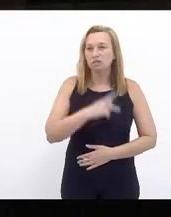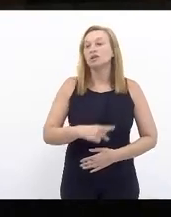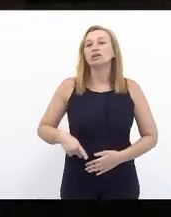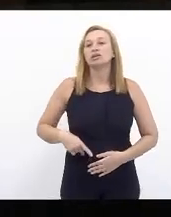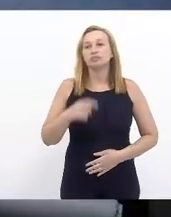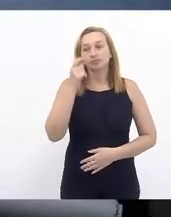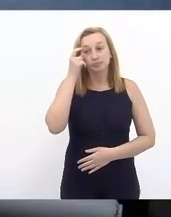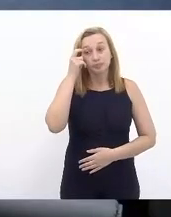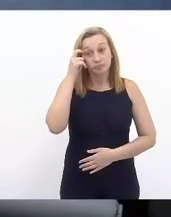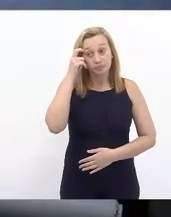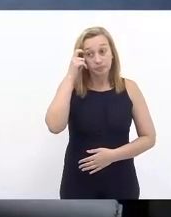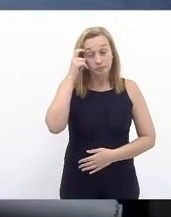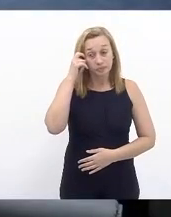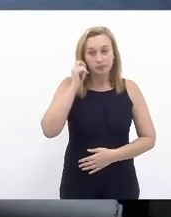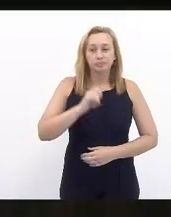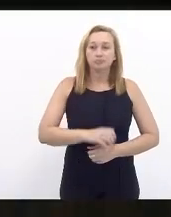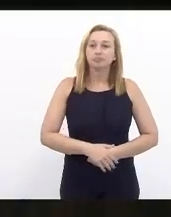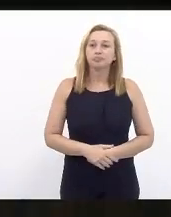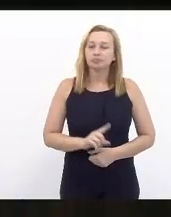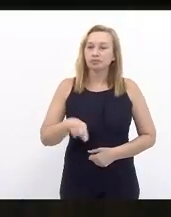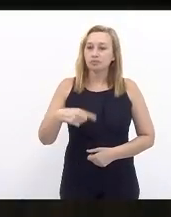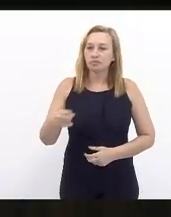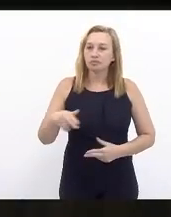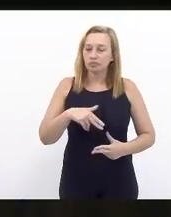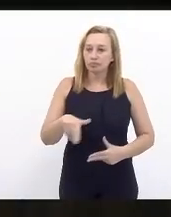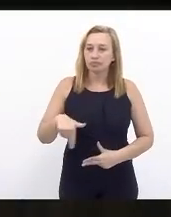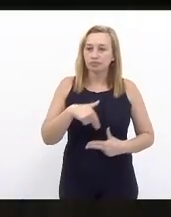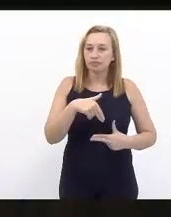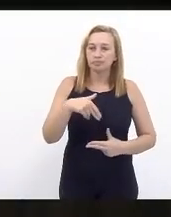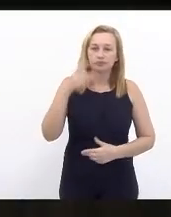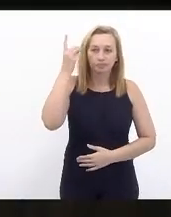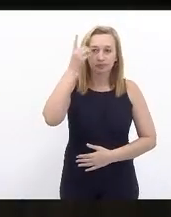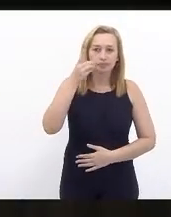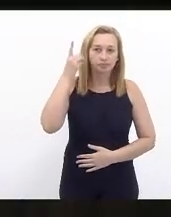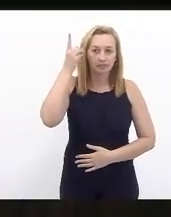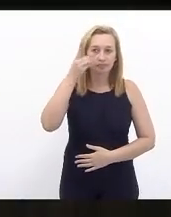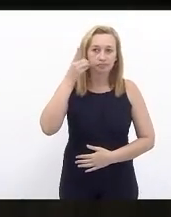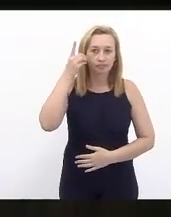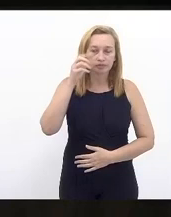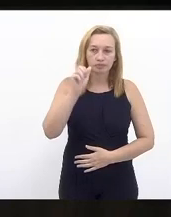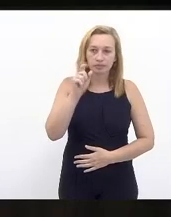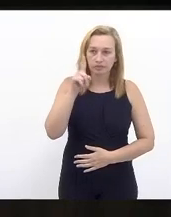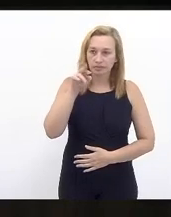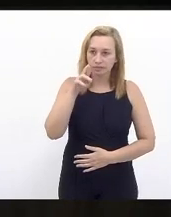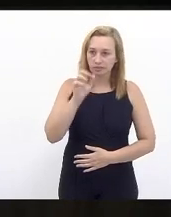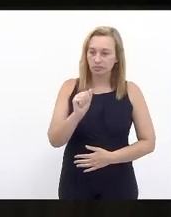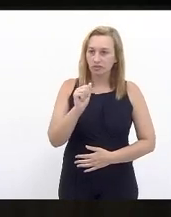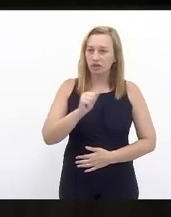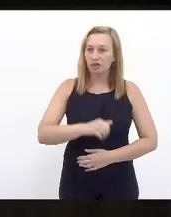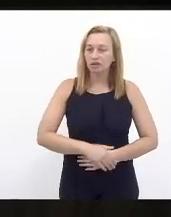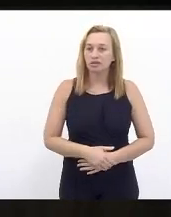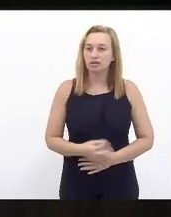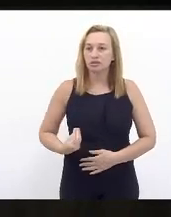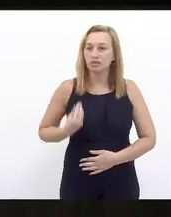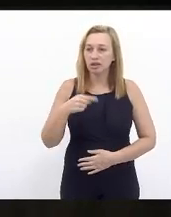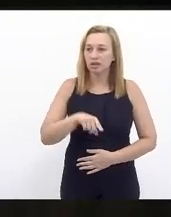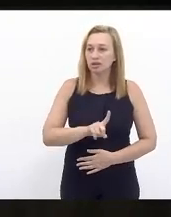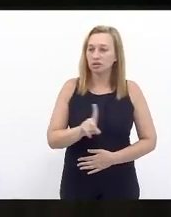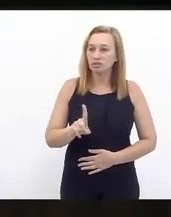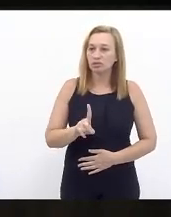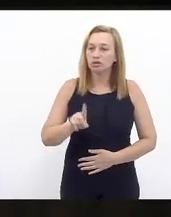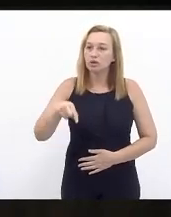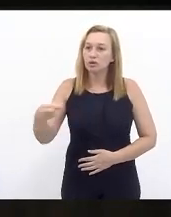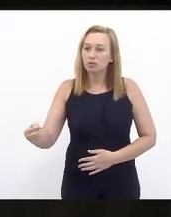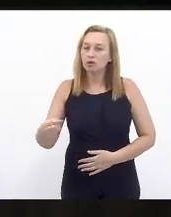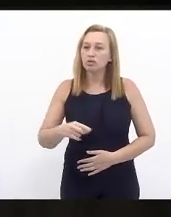presidenta. Próxima oradora inscrita, a nobre deputada Adriana Baltazar. Não se contando presente.